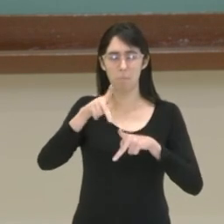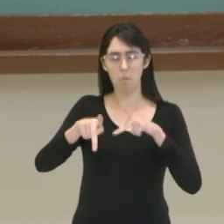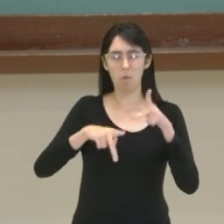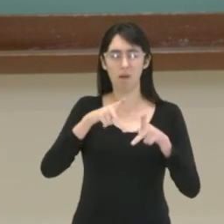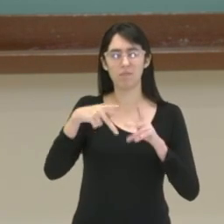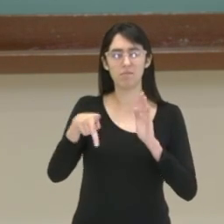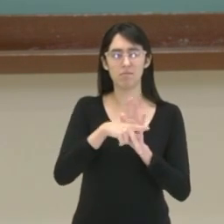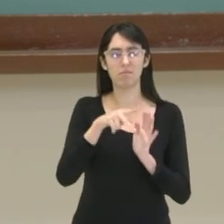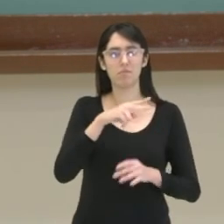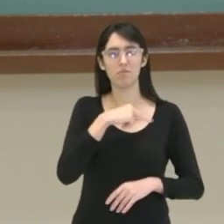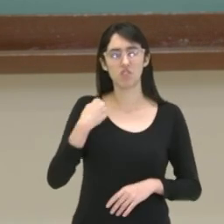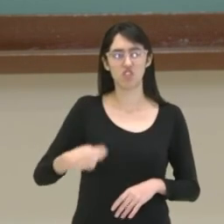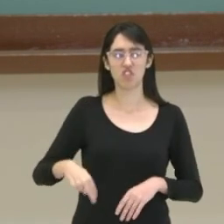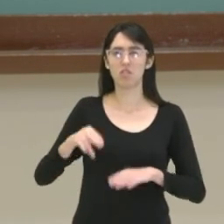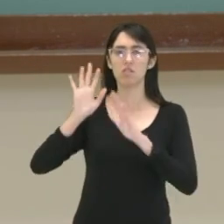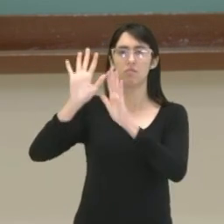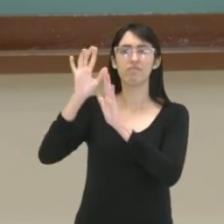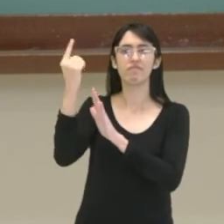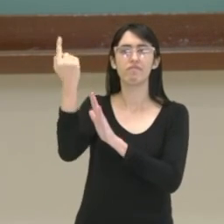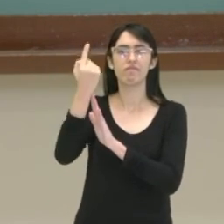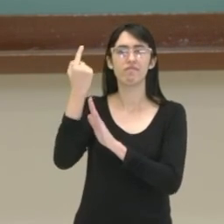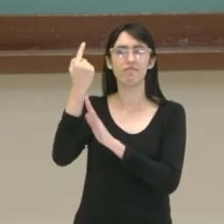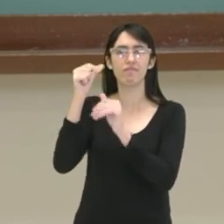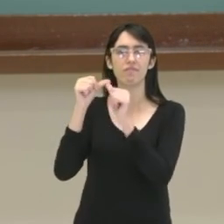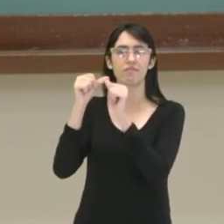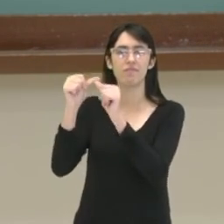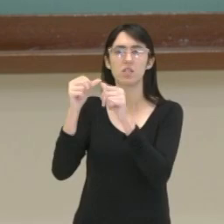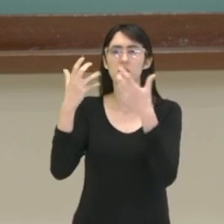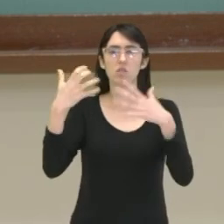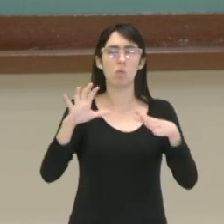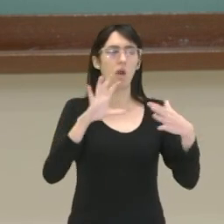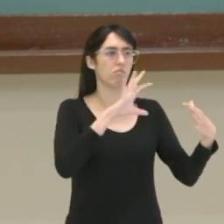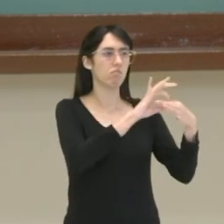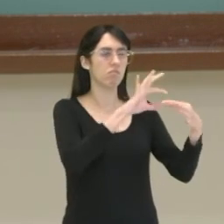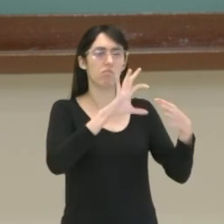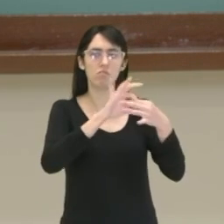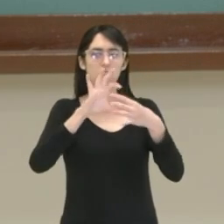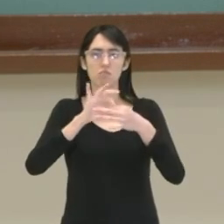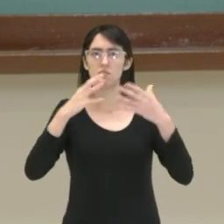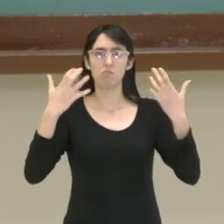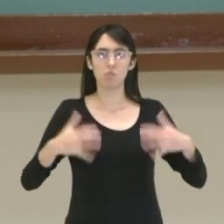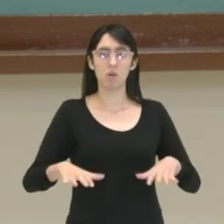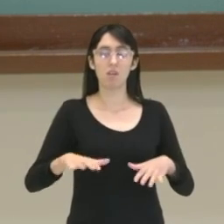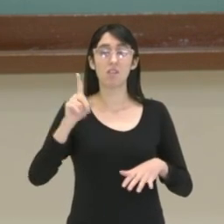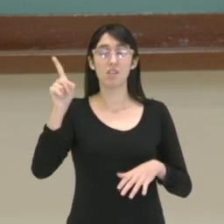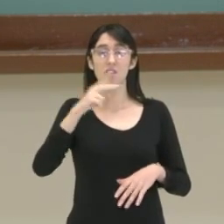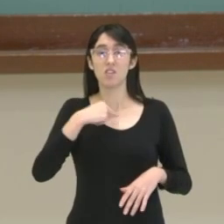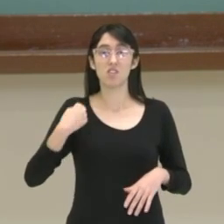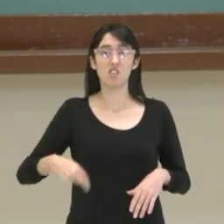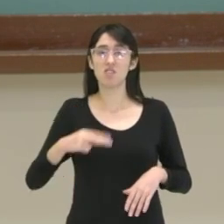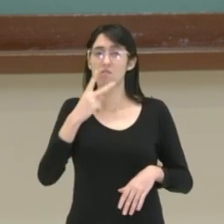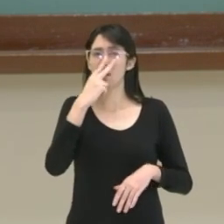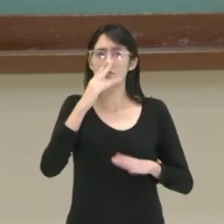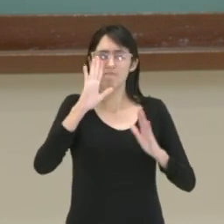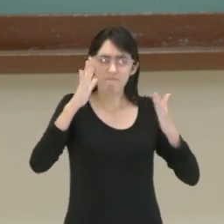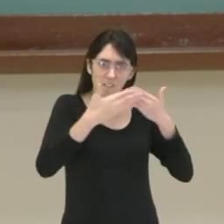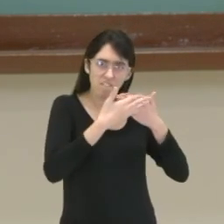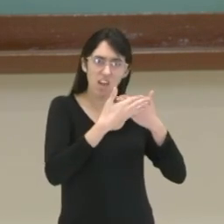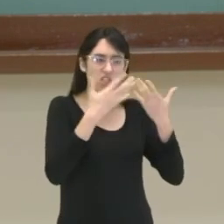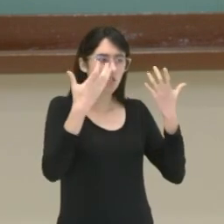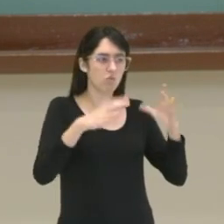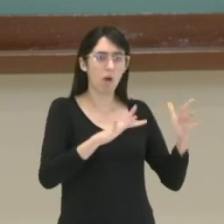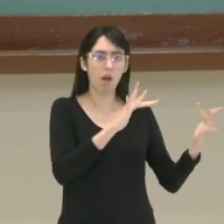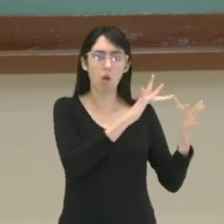Mao Tse-tung, ela acaba, como eu posso dizer, ela acaba se fechando do mundo com